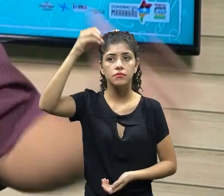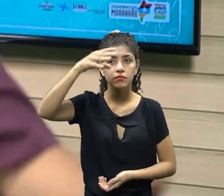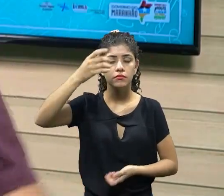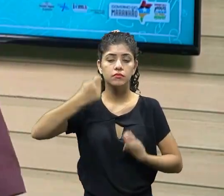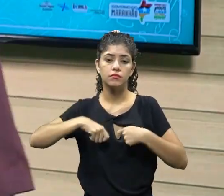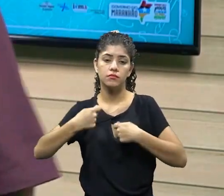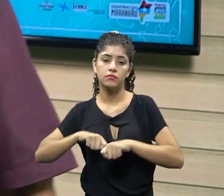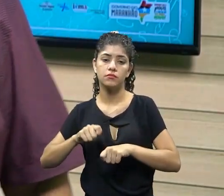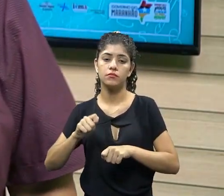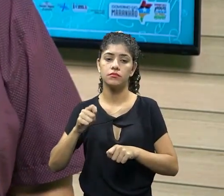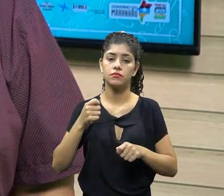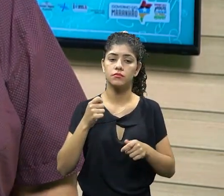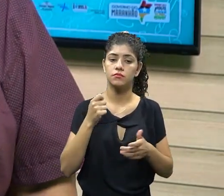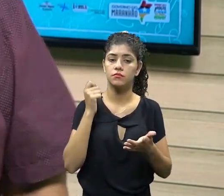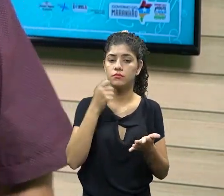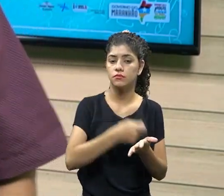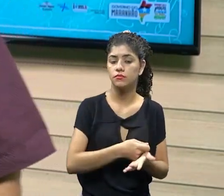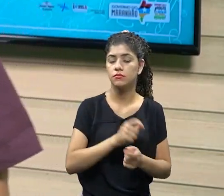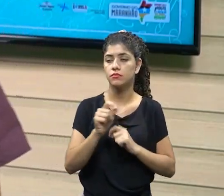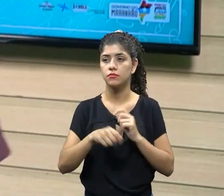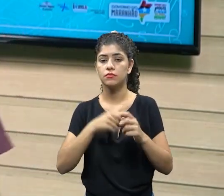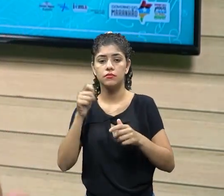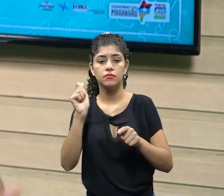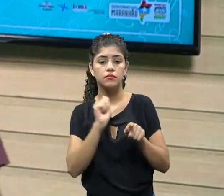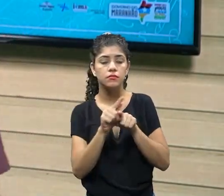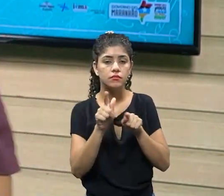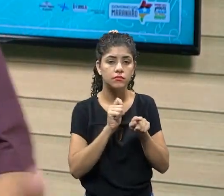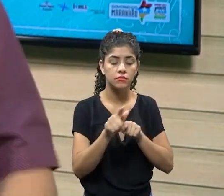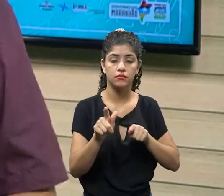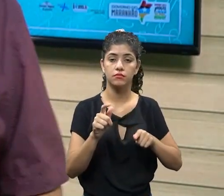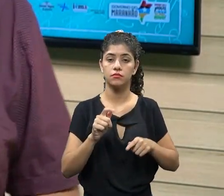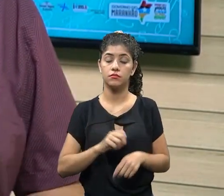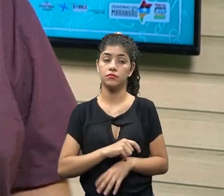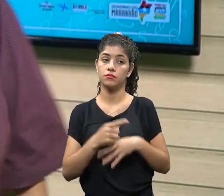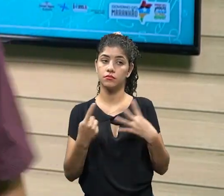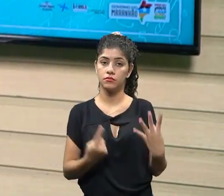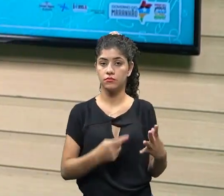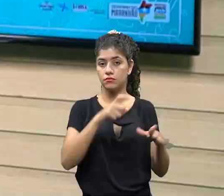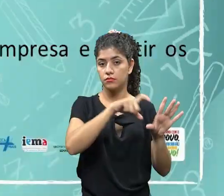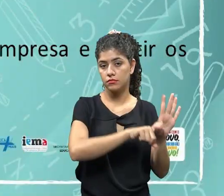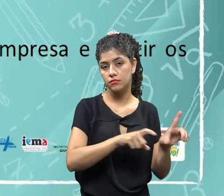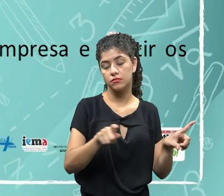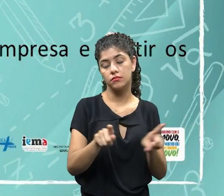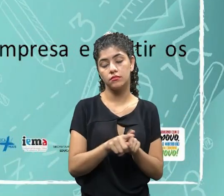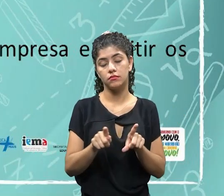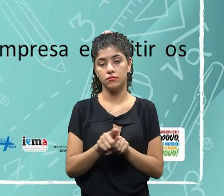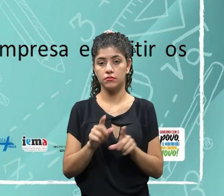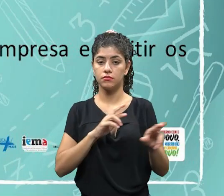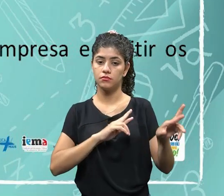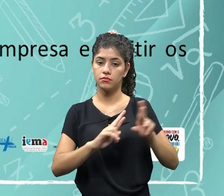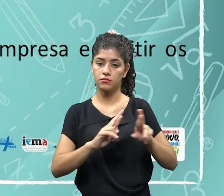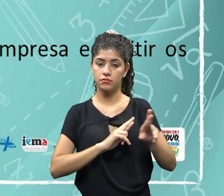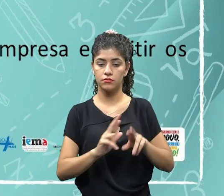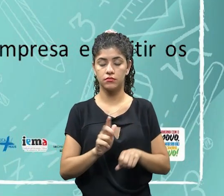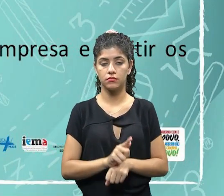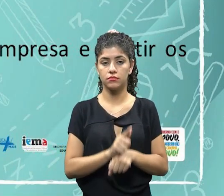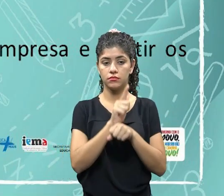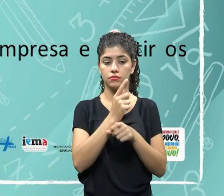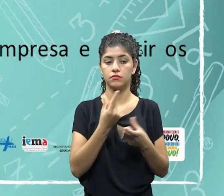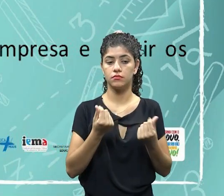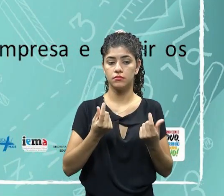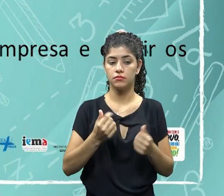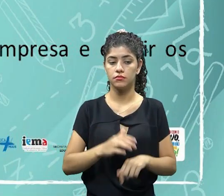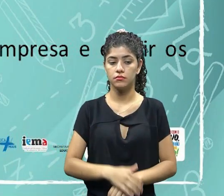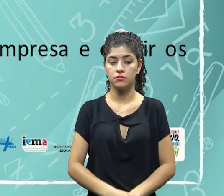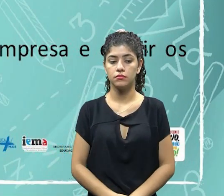pagar conta de aluguel. Então, isso são despesas que também está relacionado ao gestor financeiro. Contabilidade